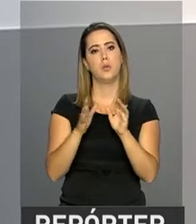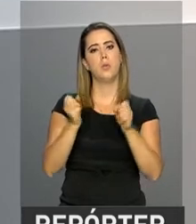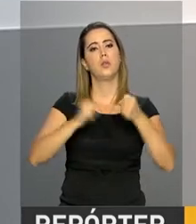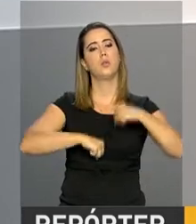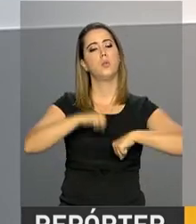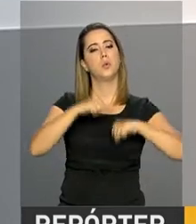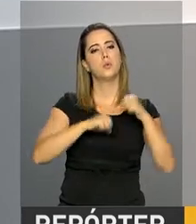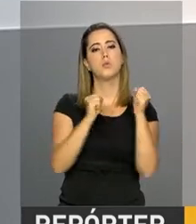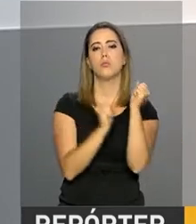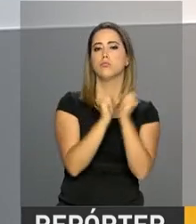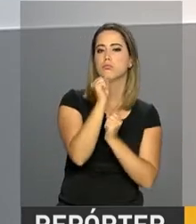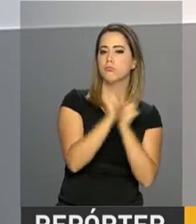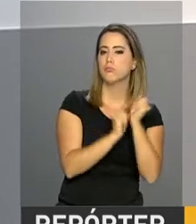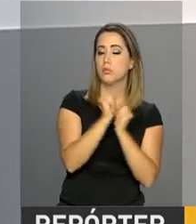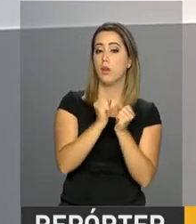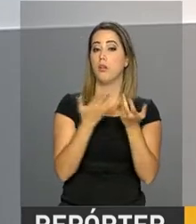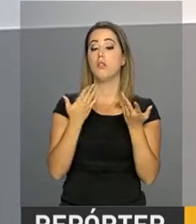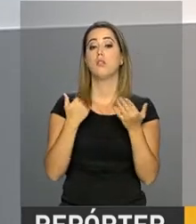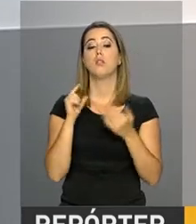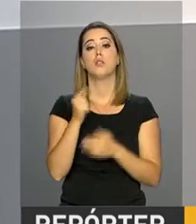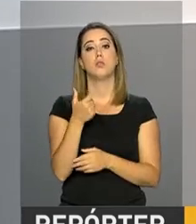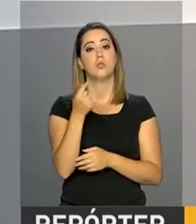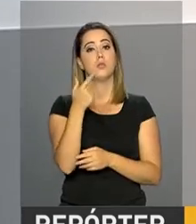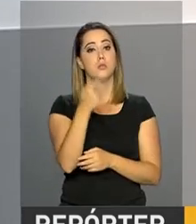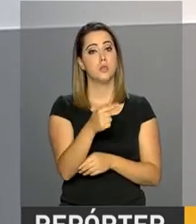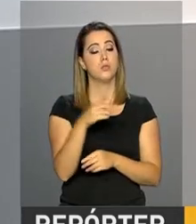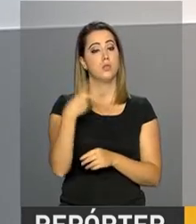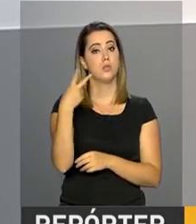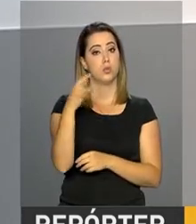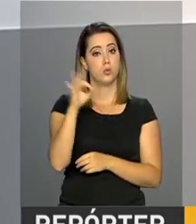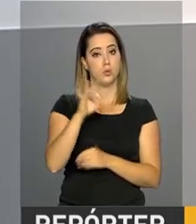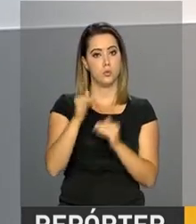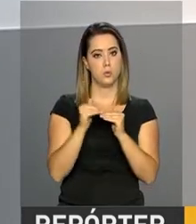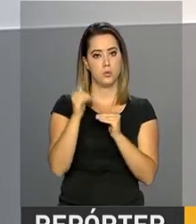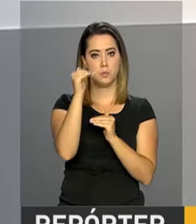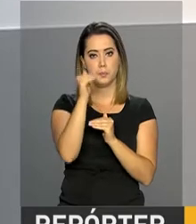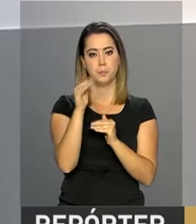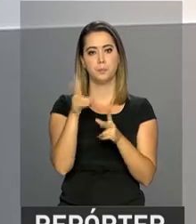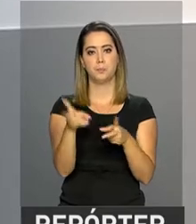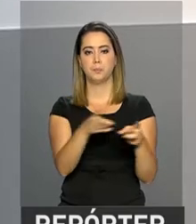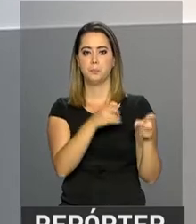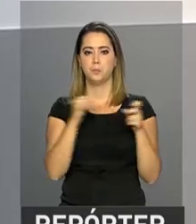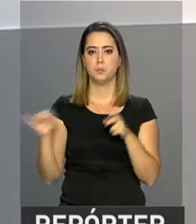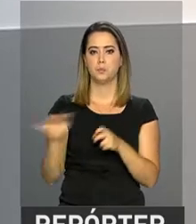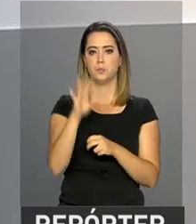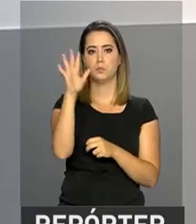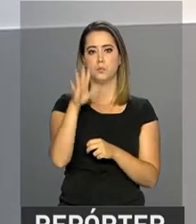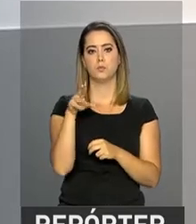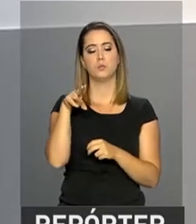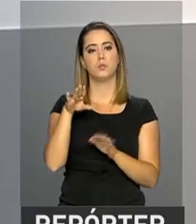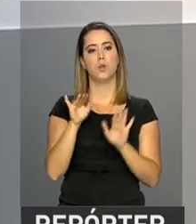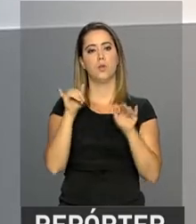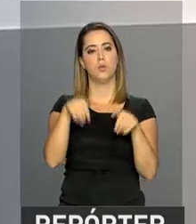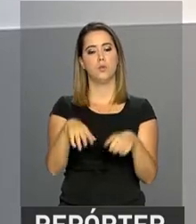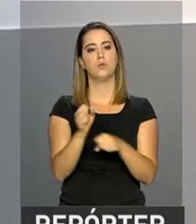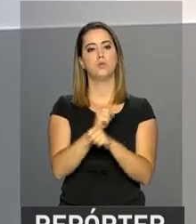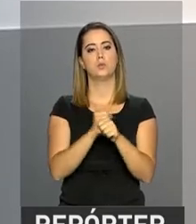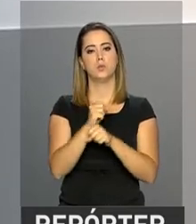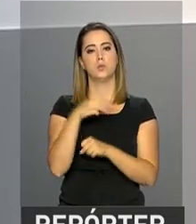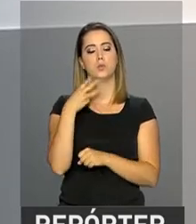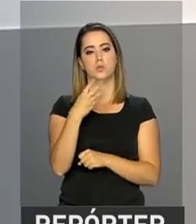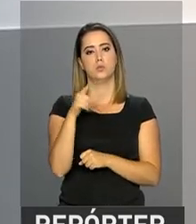industrial, que em 2017 deve alcançar 2%. Já a expectativa de inflação ao final desse ano é